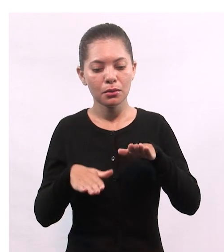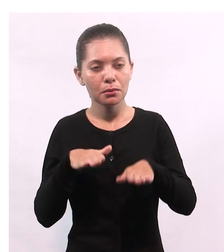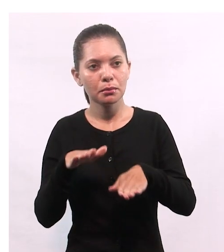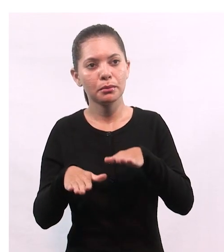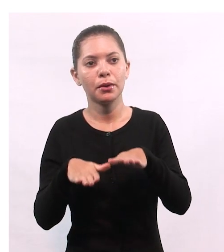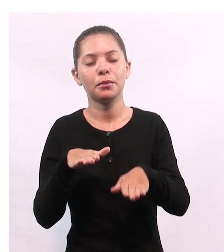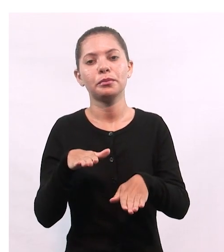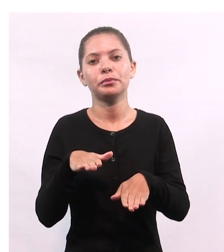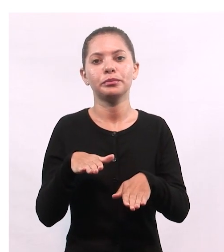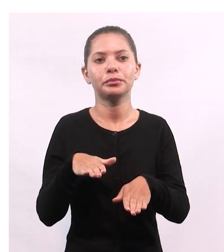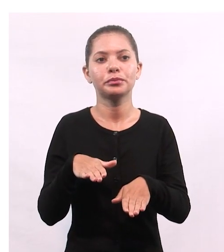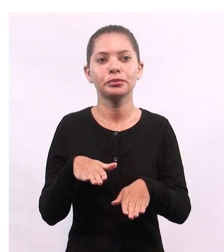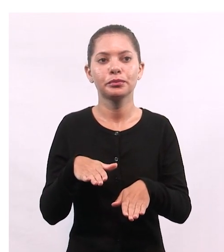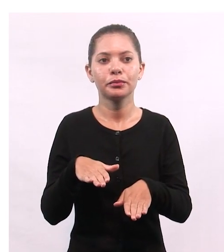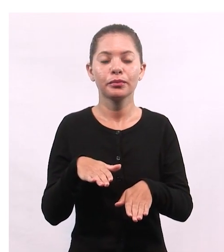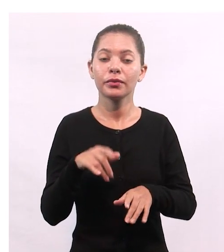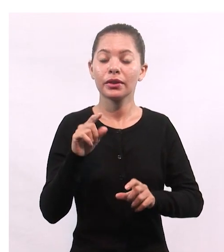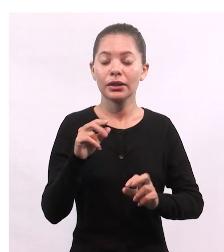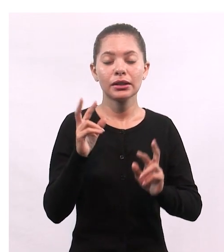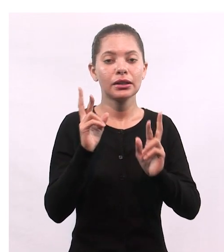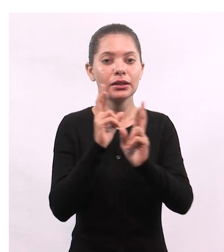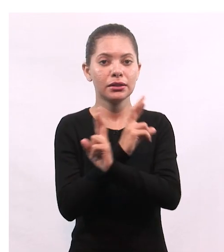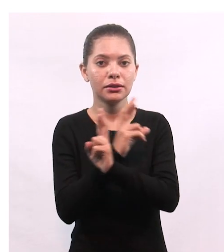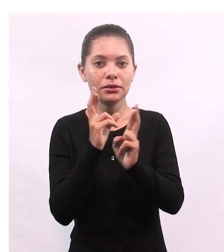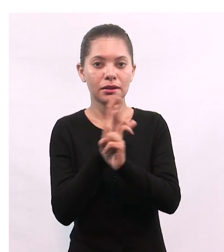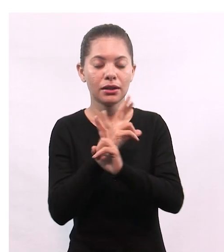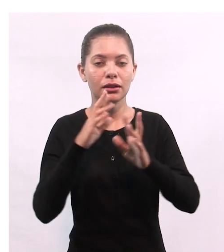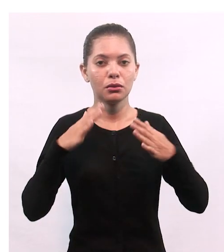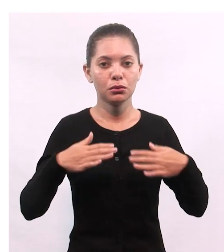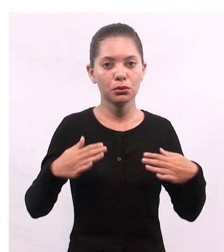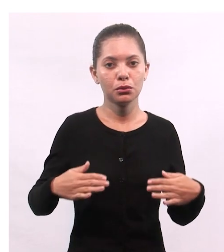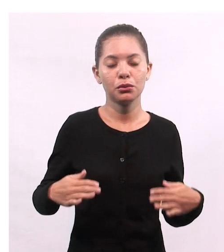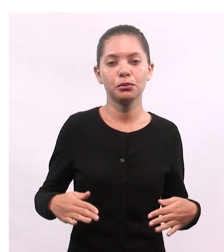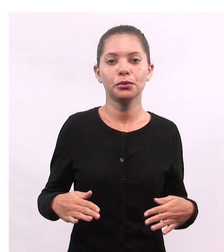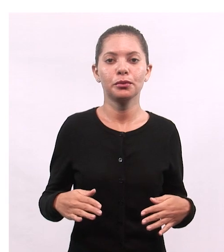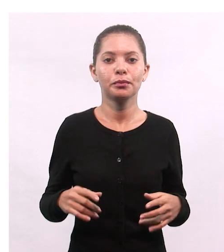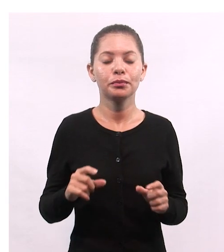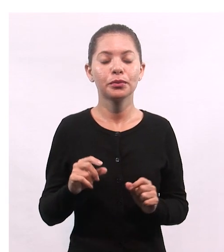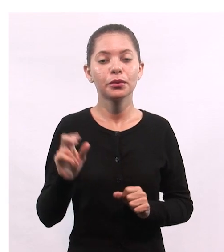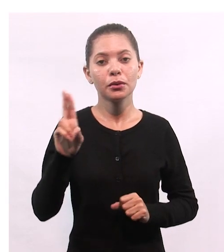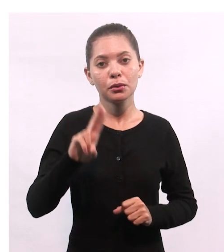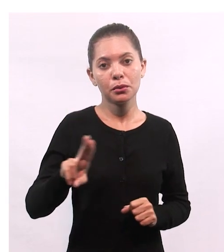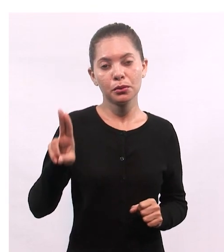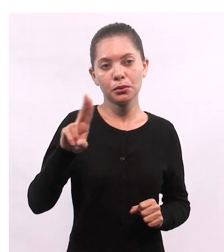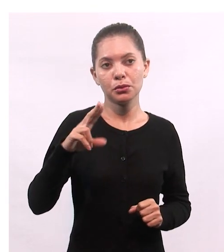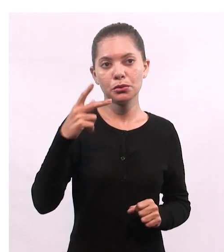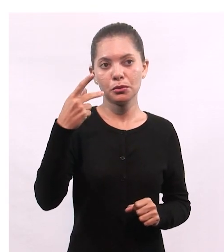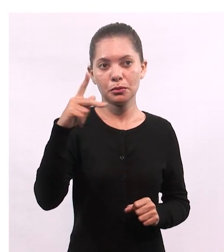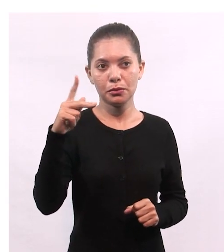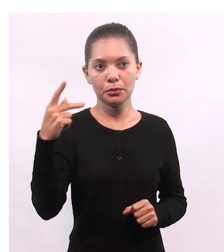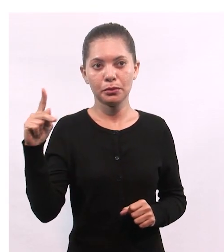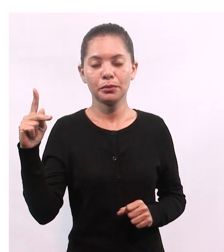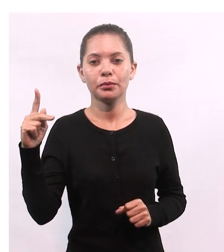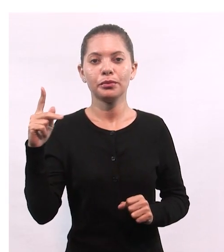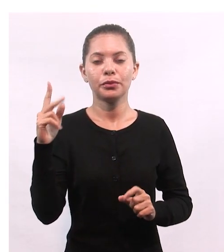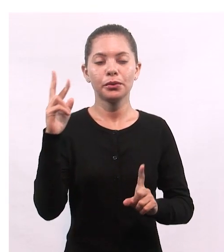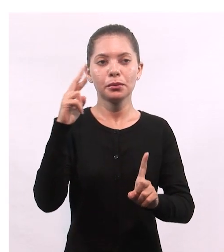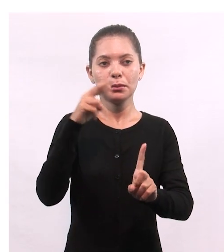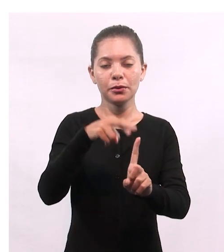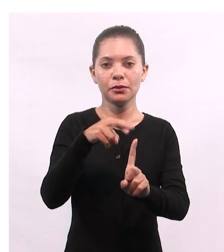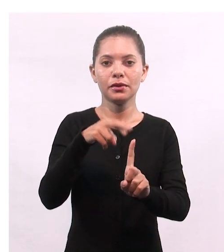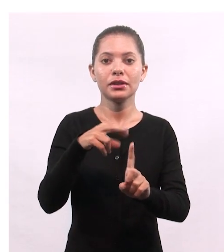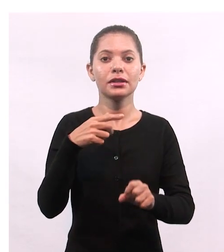as jardas, que está relacionado então ao corpo. Só que quando eu uso uma polegada como